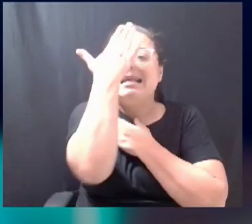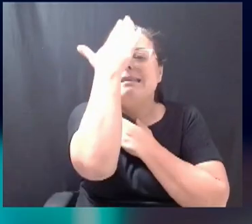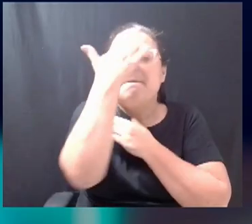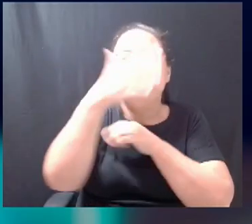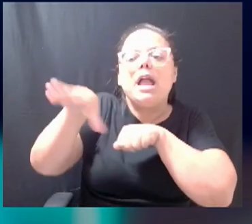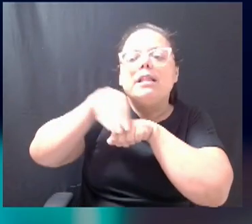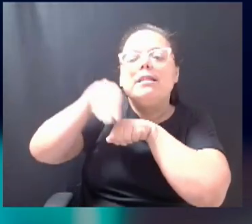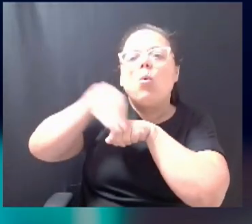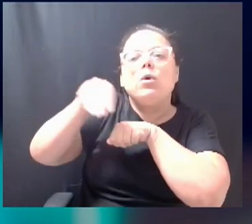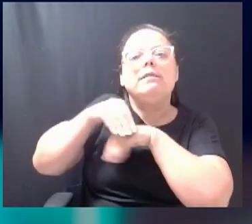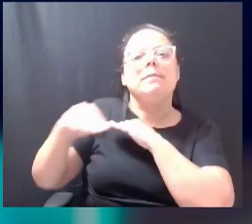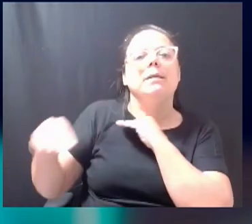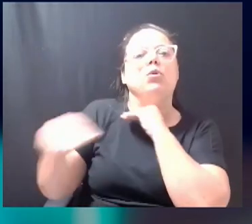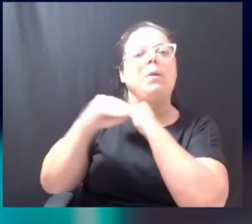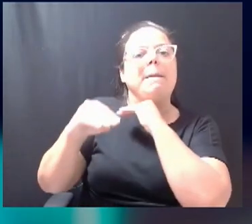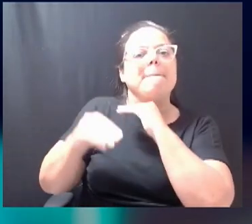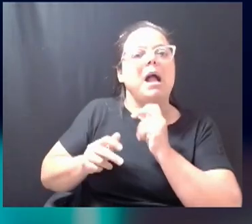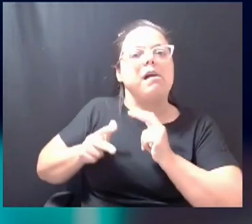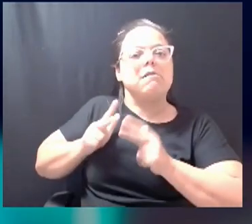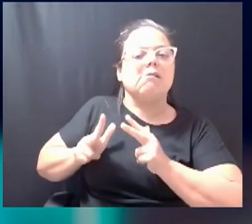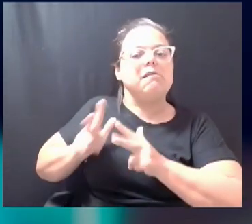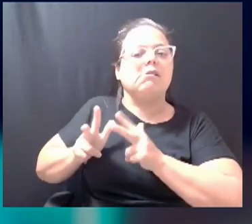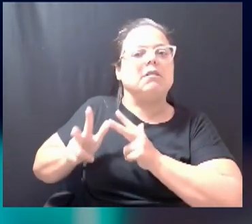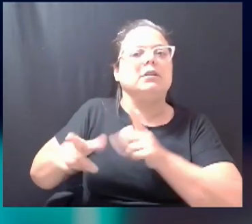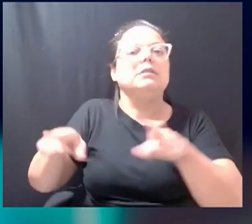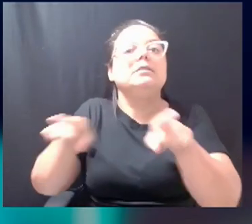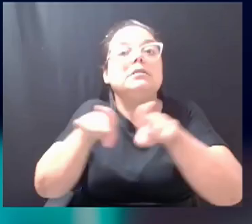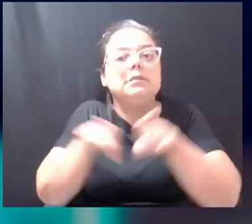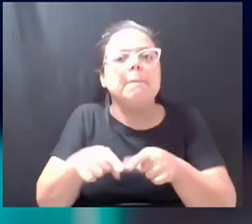E, que eu já falei...